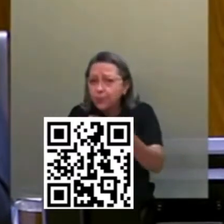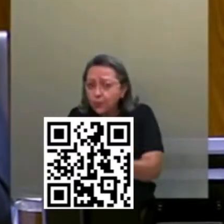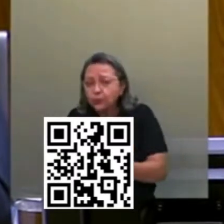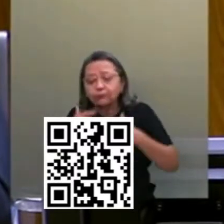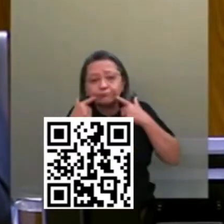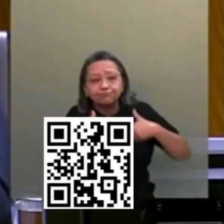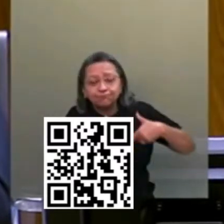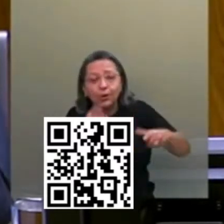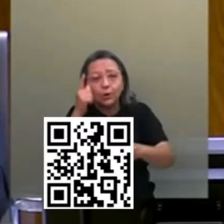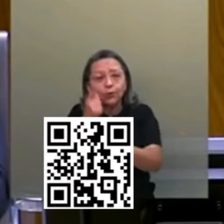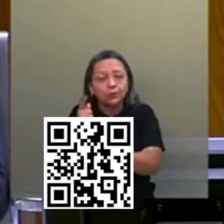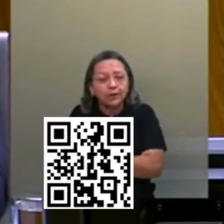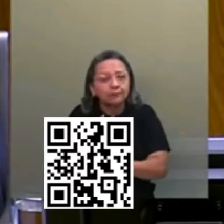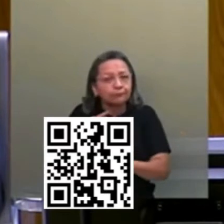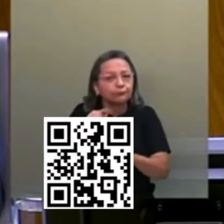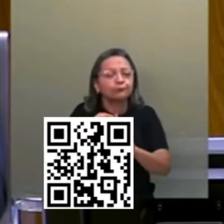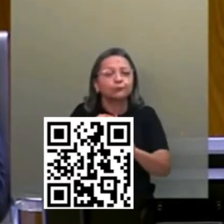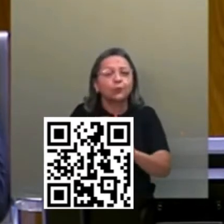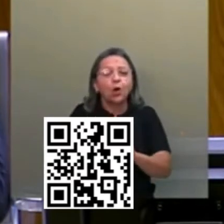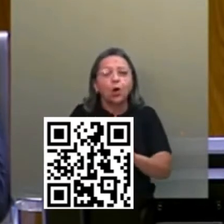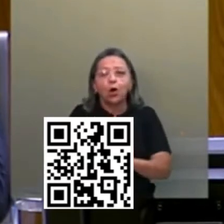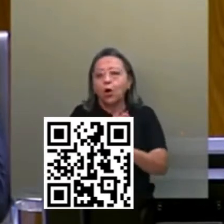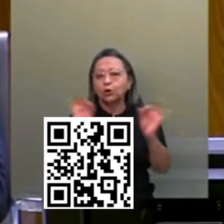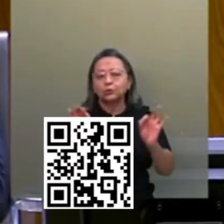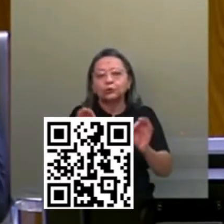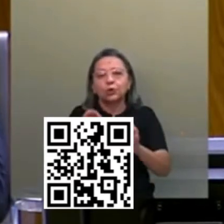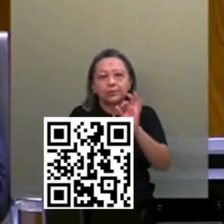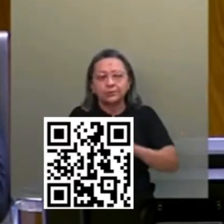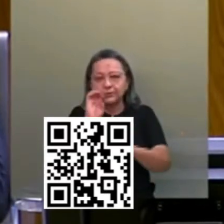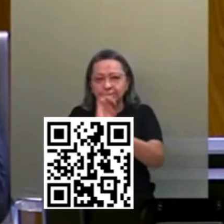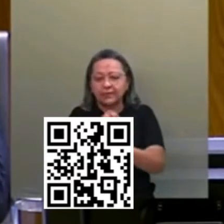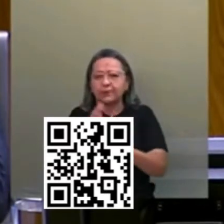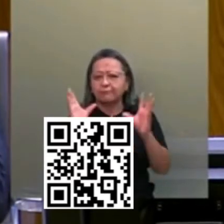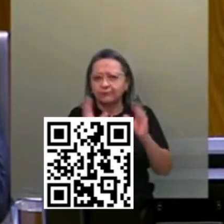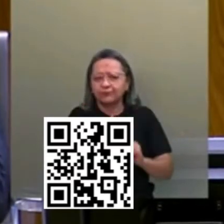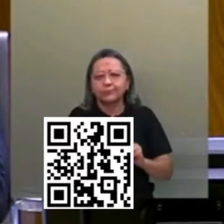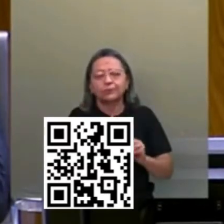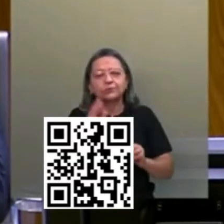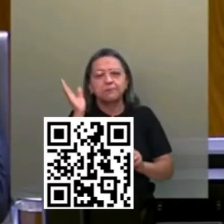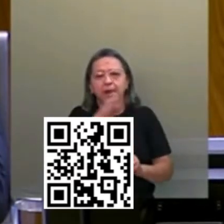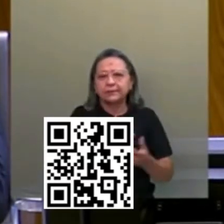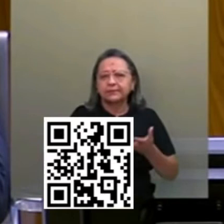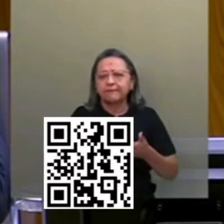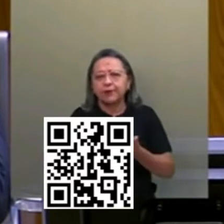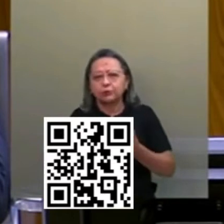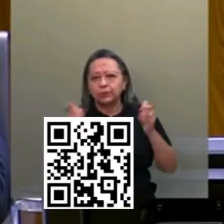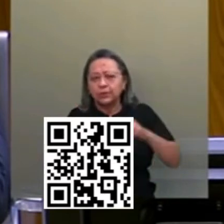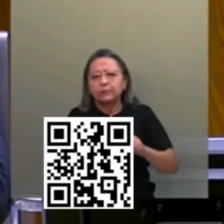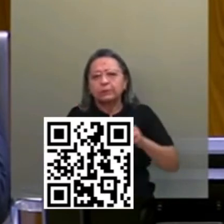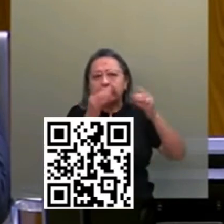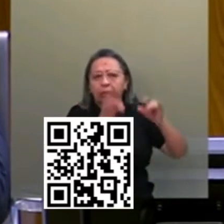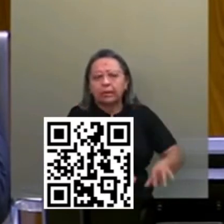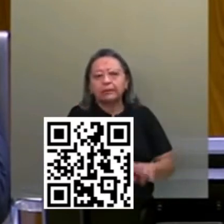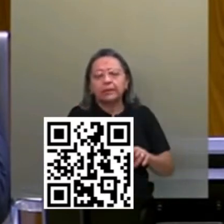buscamos encontrar um ponto ótimo de organização do Estado, eliminando efetivamente os males da ineficiência, do desperdício e